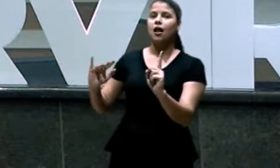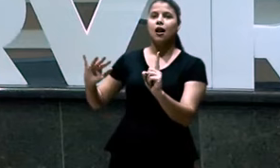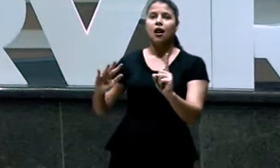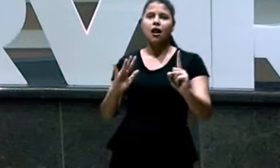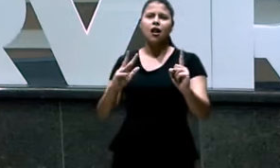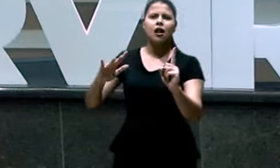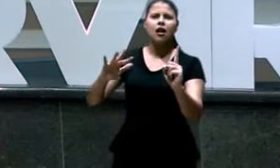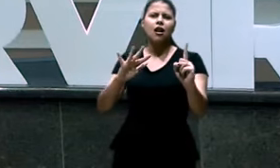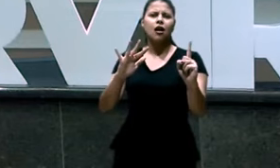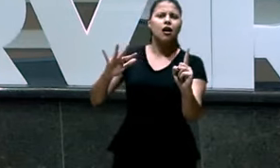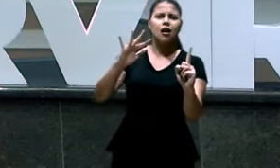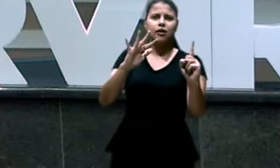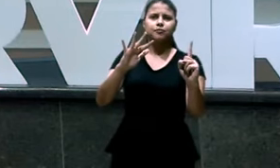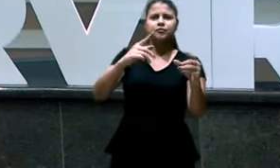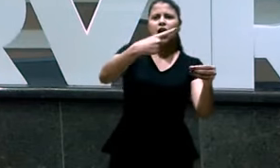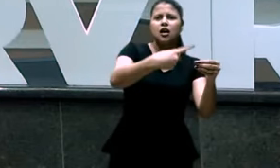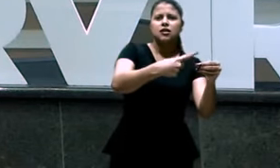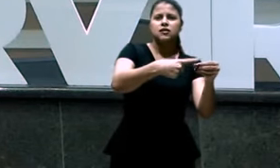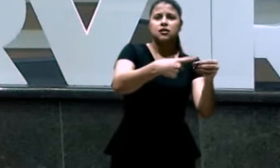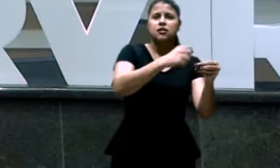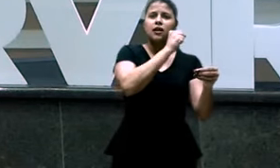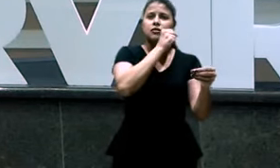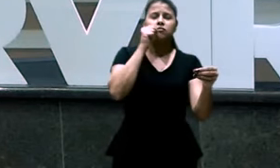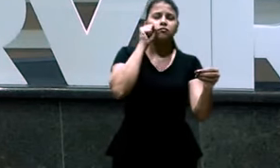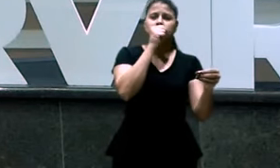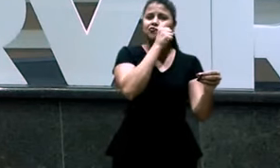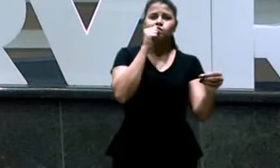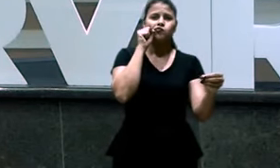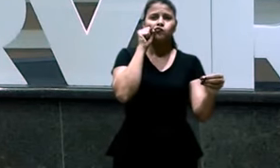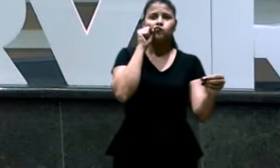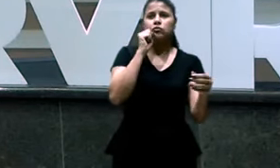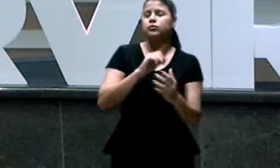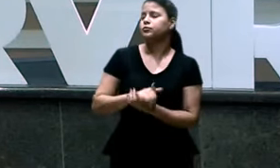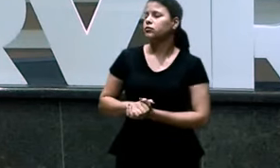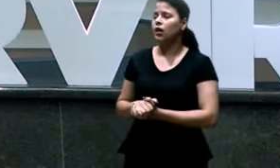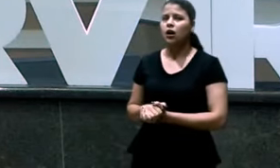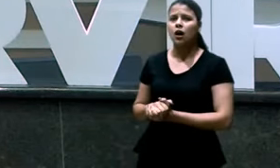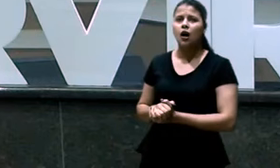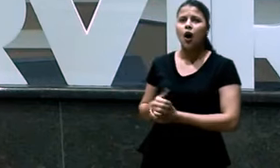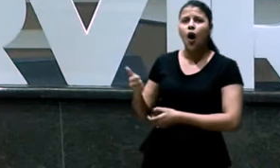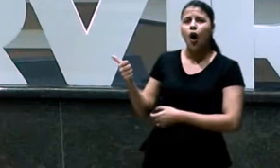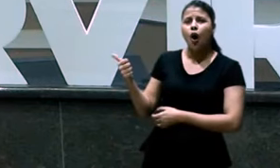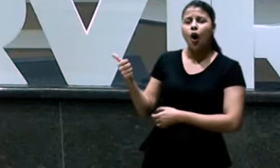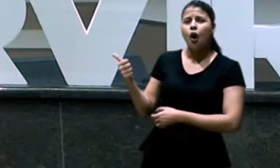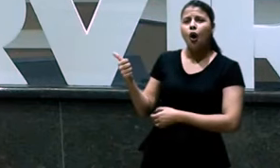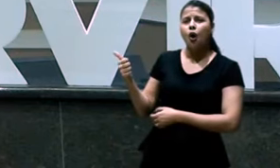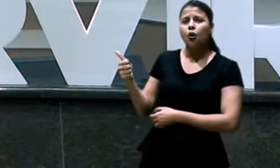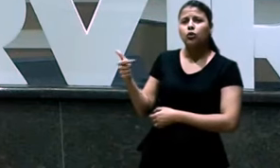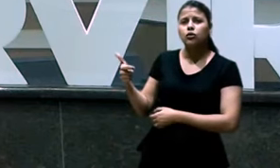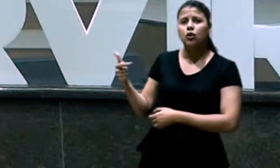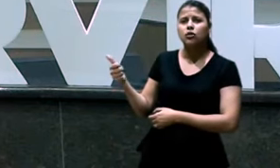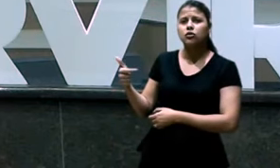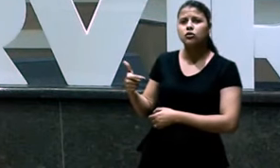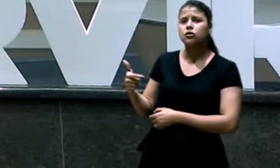comida? 11 foram, João não é bobo, João falou, vou não, vou entrar contigo,